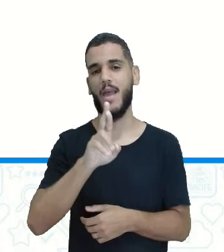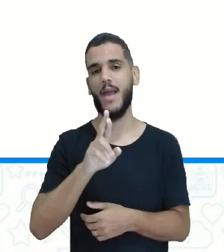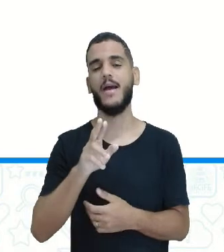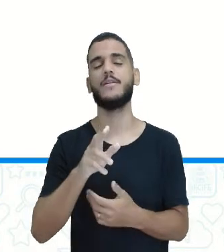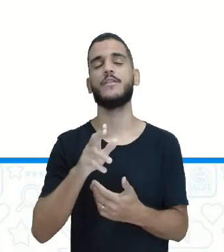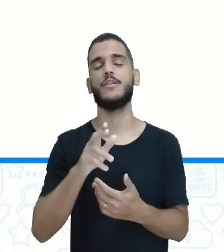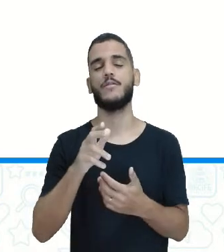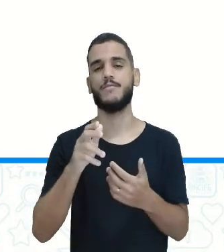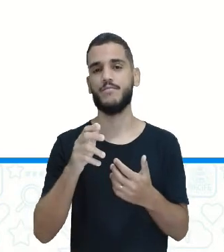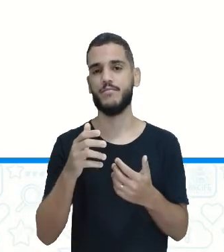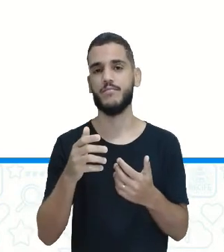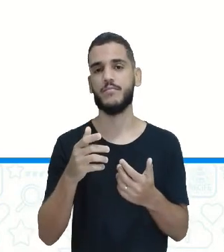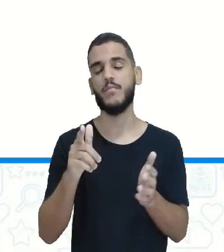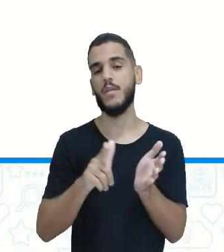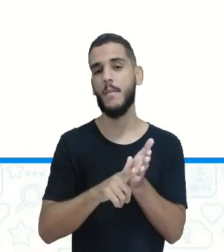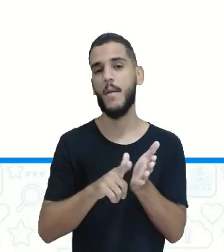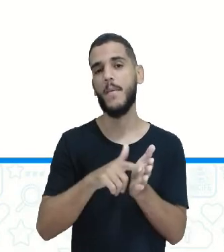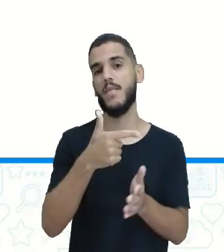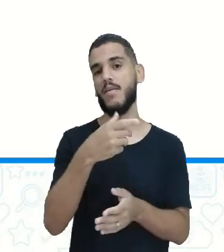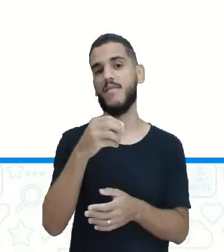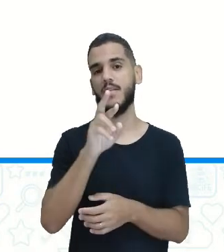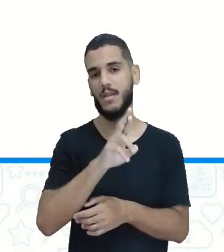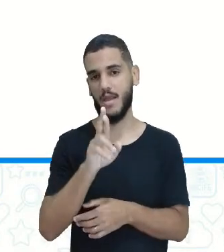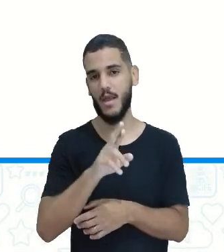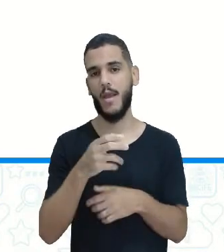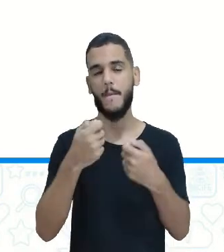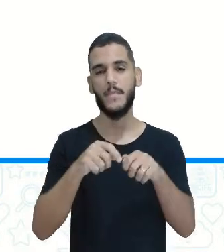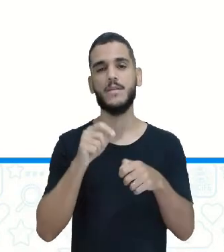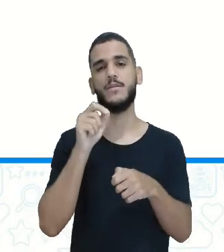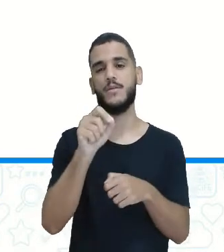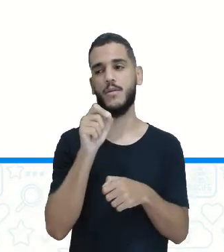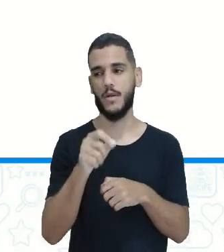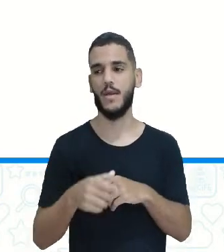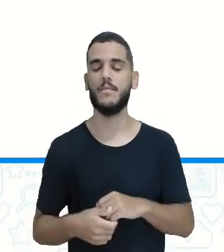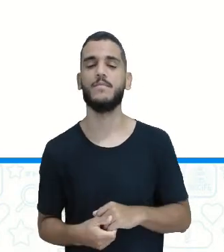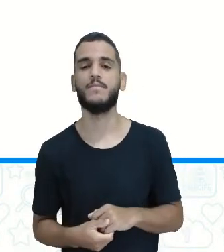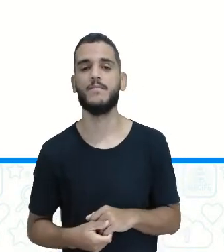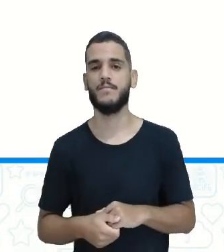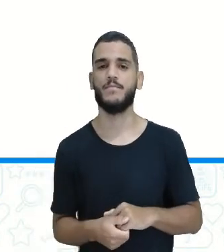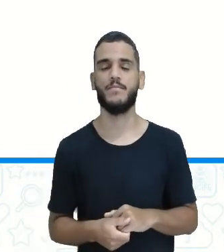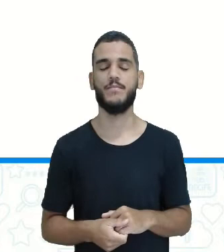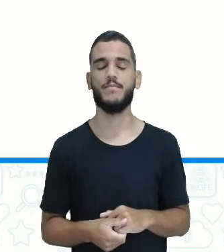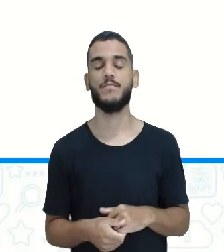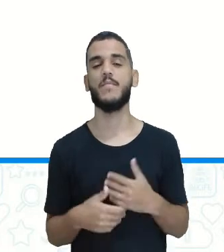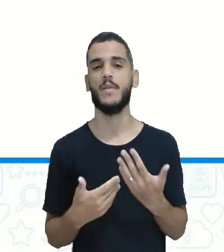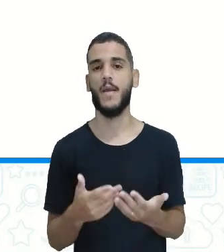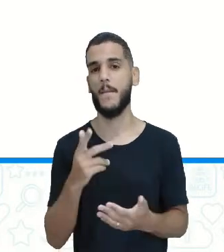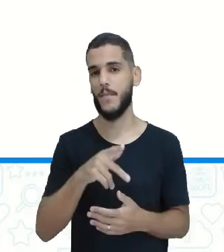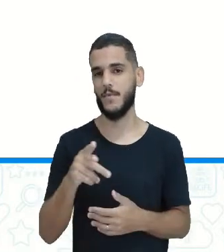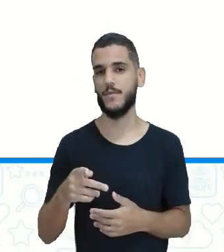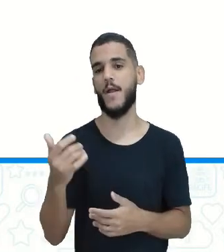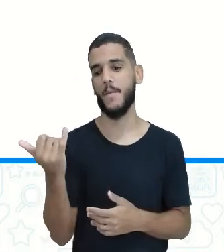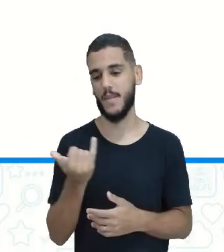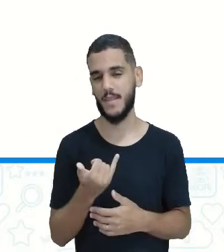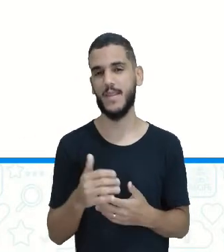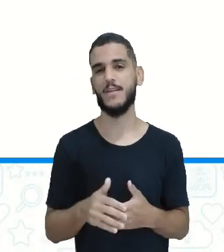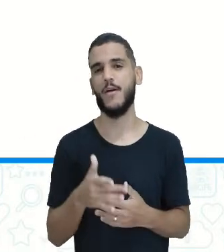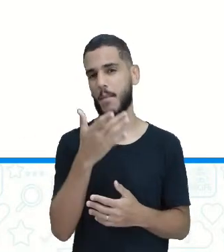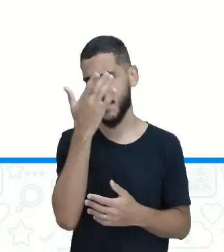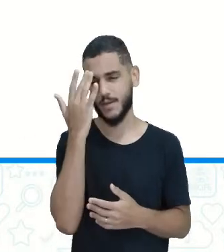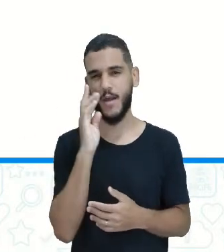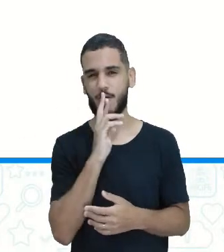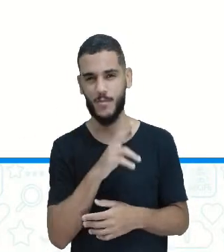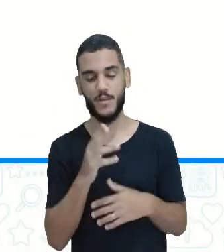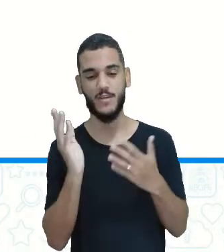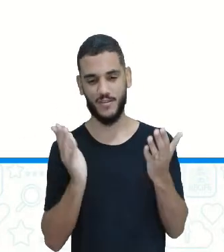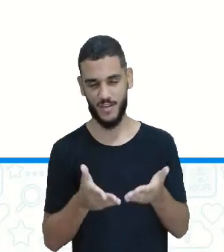R$ 20, e aí eu preciso de quê? Professora Sandra, conta aí para mim. Será que eles já estão respondendo? Quantas